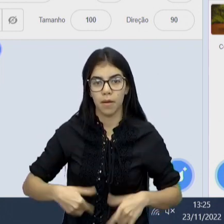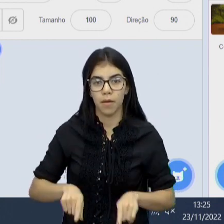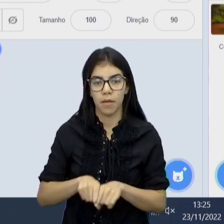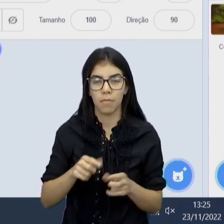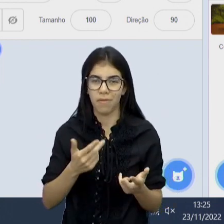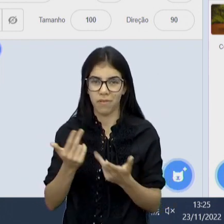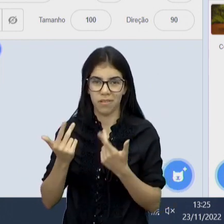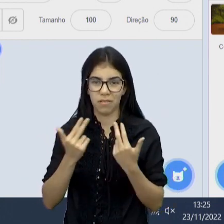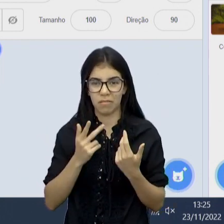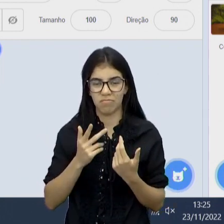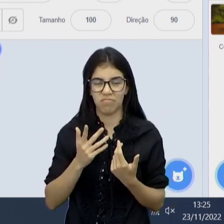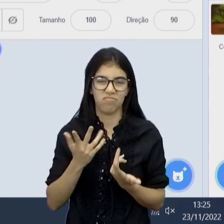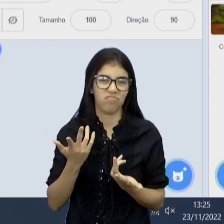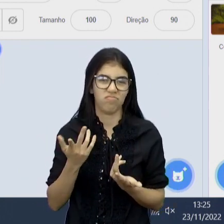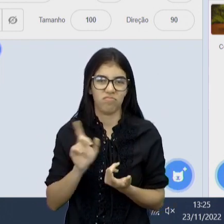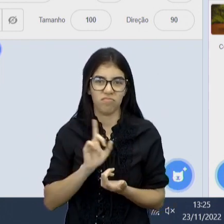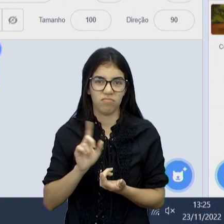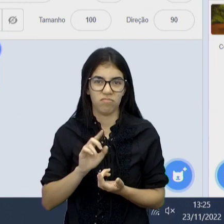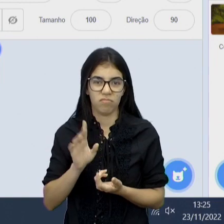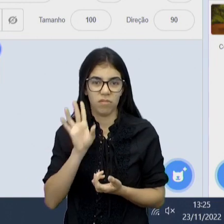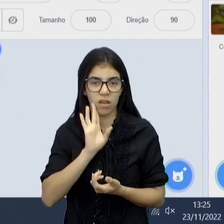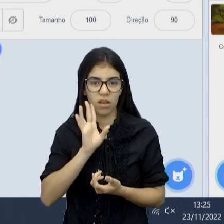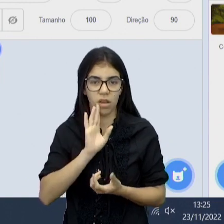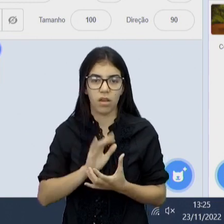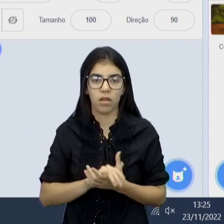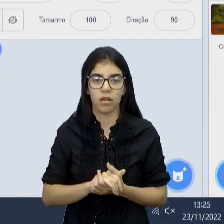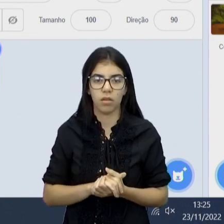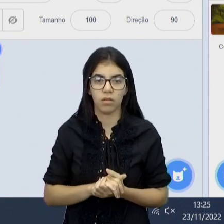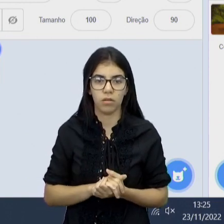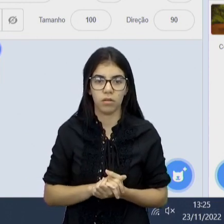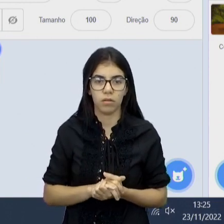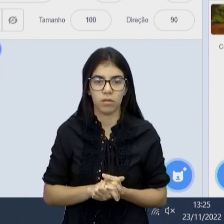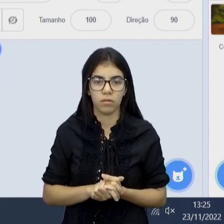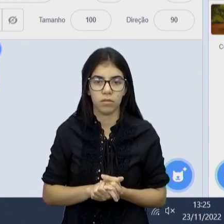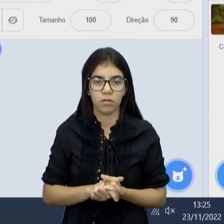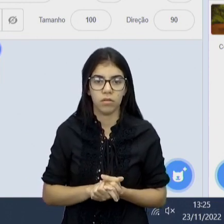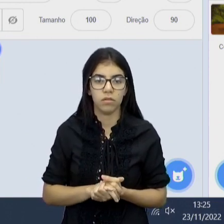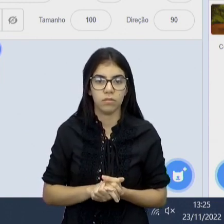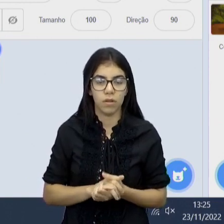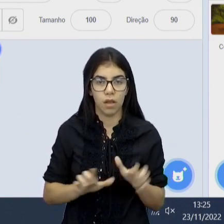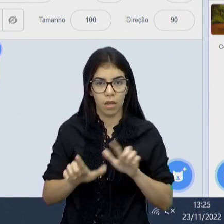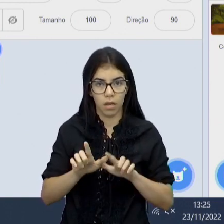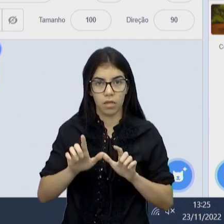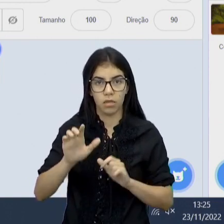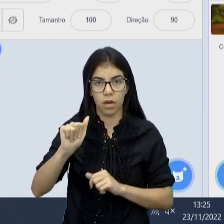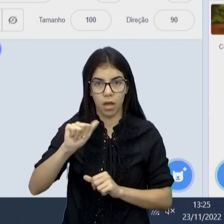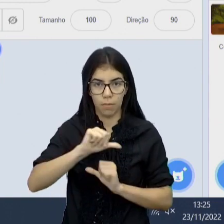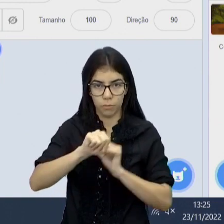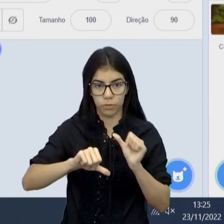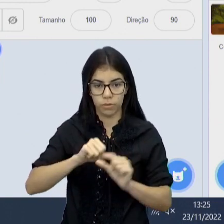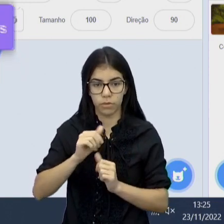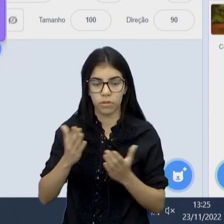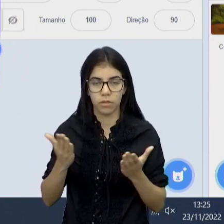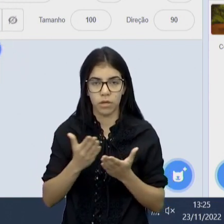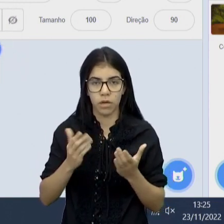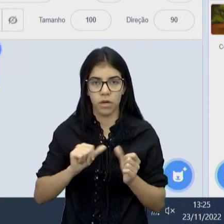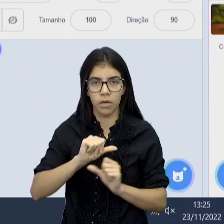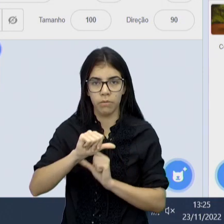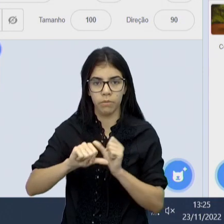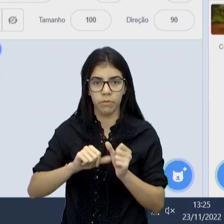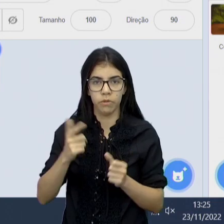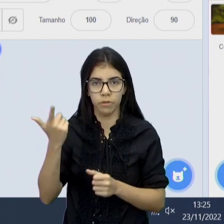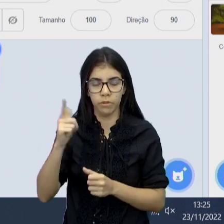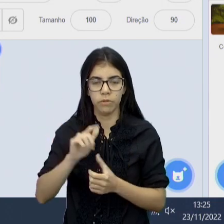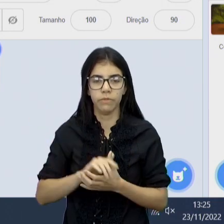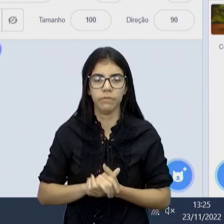mesma fantasia e não ia ser legal. É, legal mudar a fantasia quando ele tá falando. Muda a fantasia? Pra. Ok. Isso. E aí encaixa de novo. Vamos conferir,